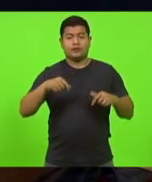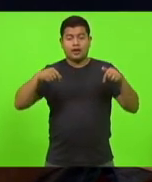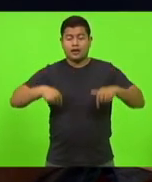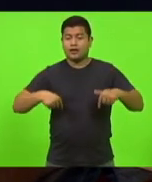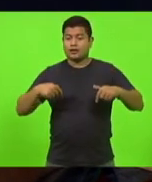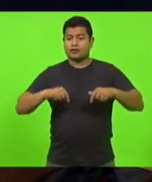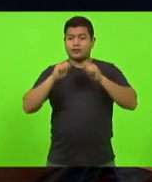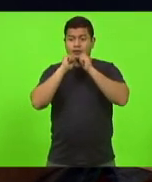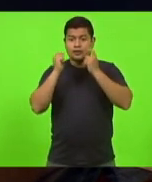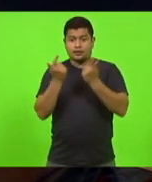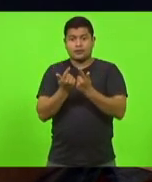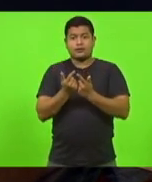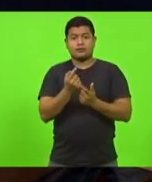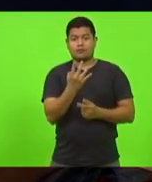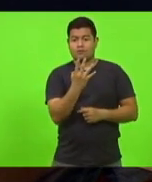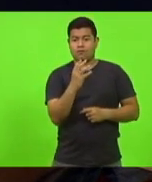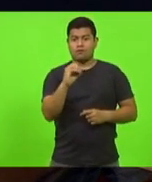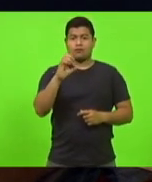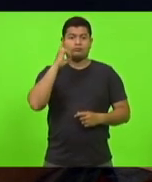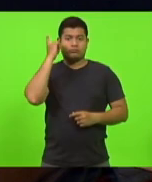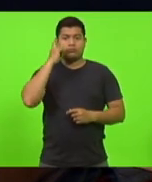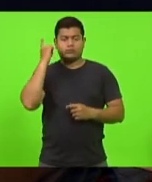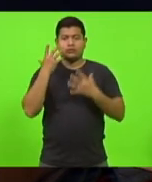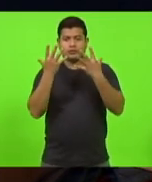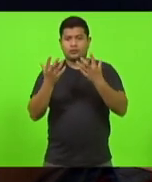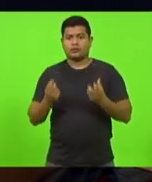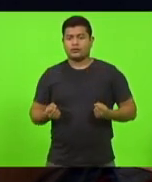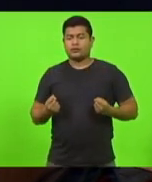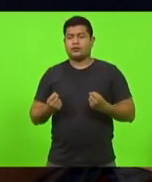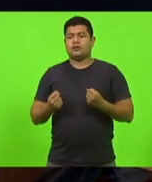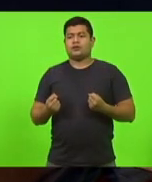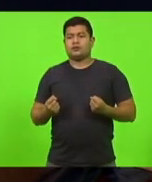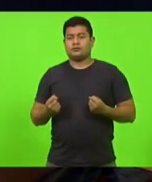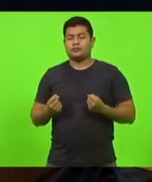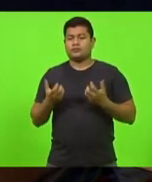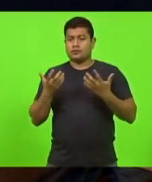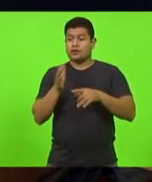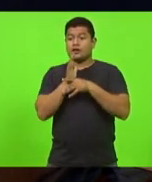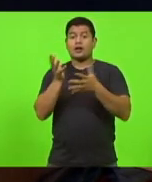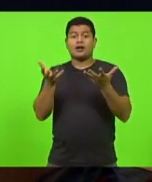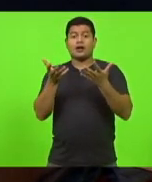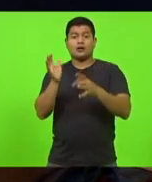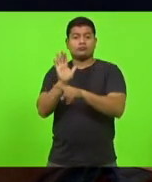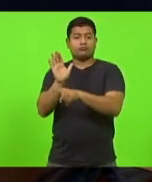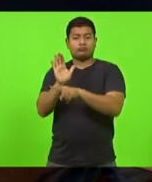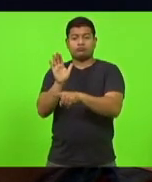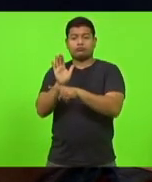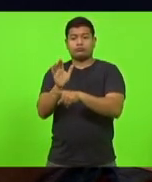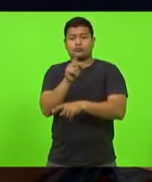casa são a favor do magistério e dos professores de Santa Catarina.